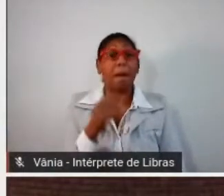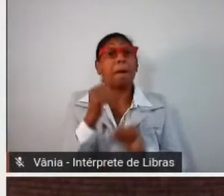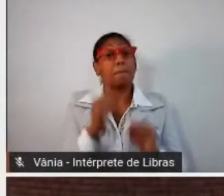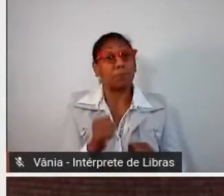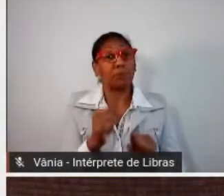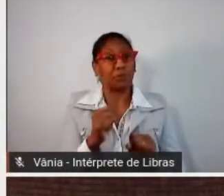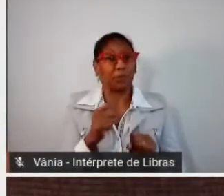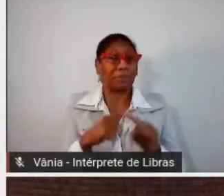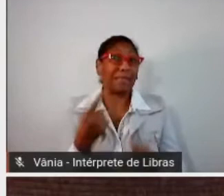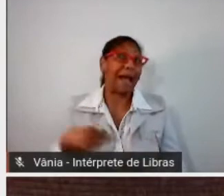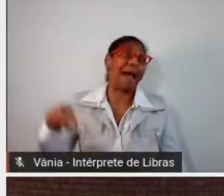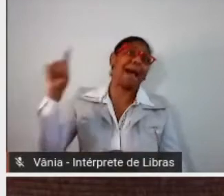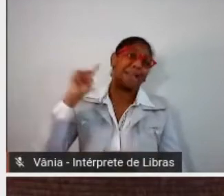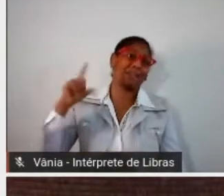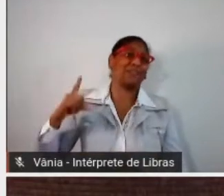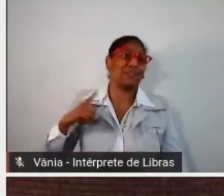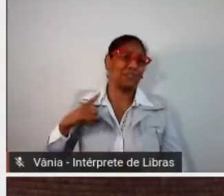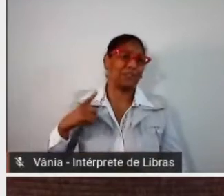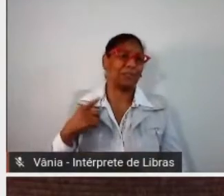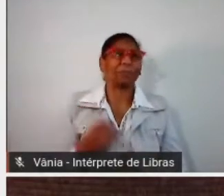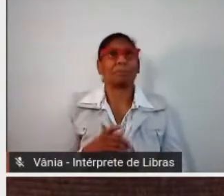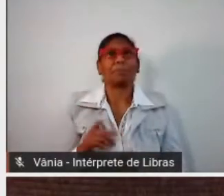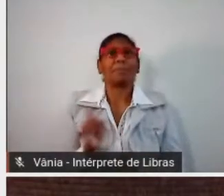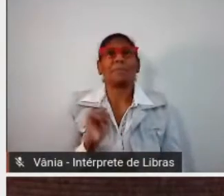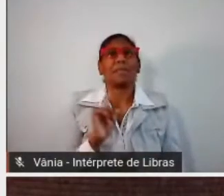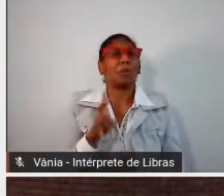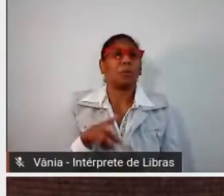penalidade que a gente estabelece, não é exatamente uma penalidade, é uma